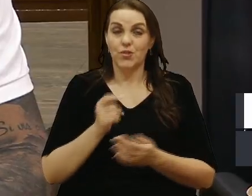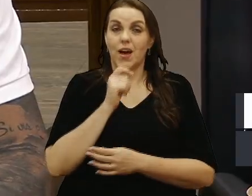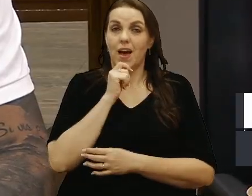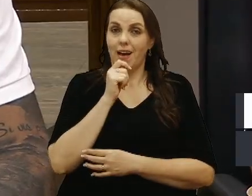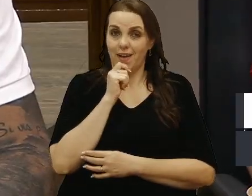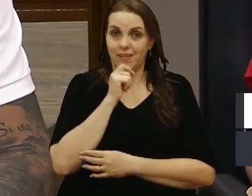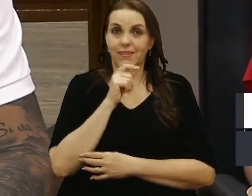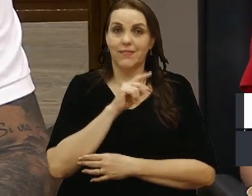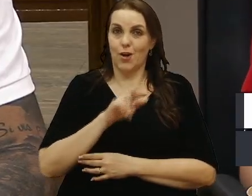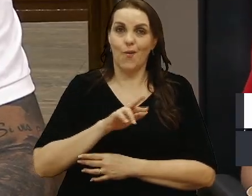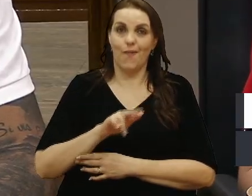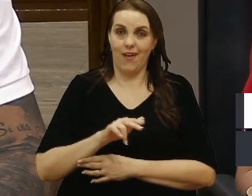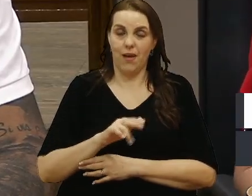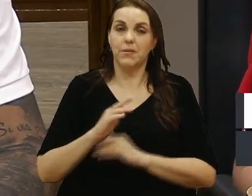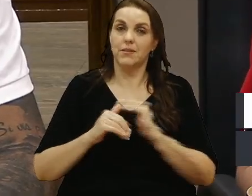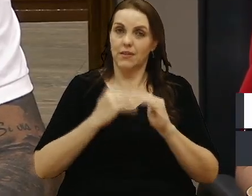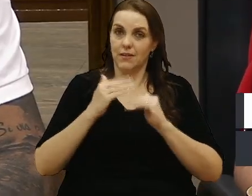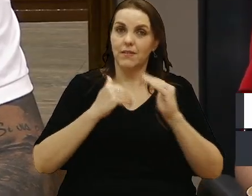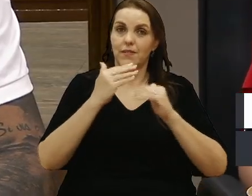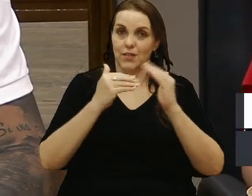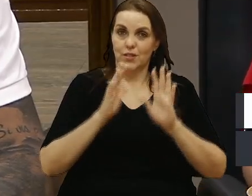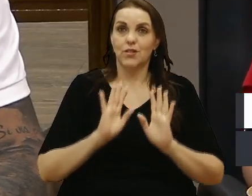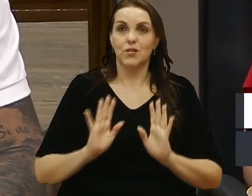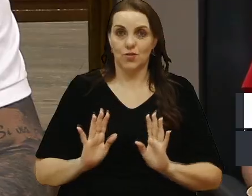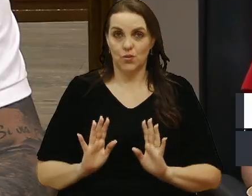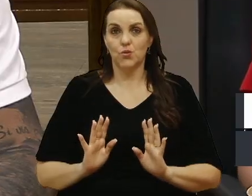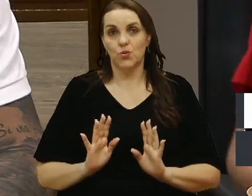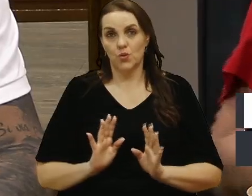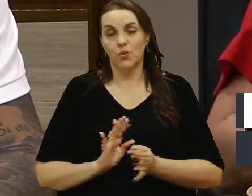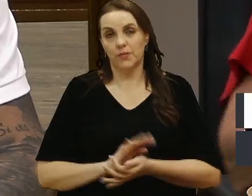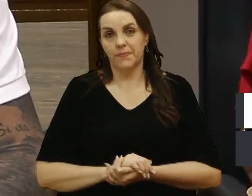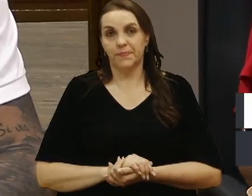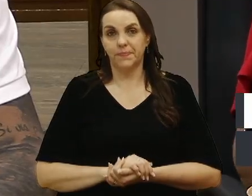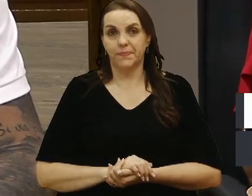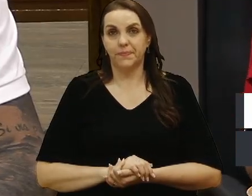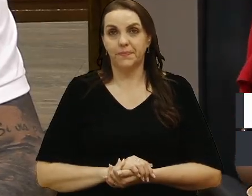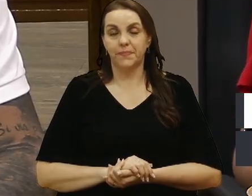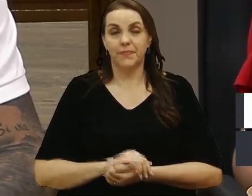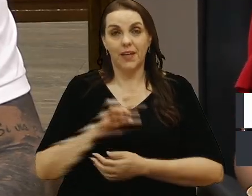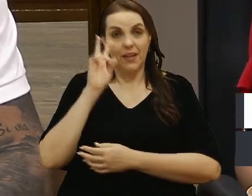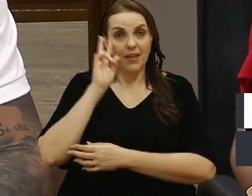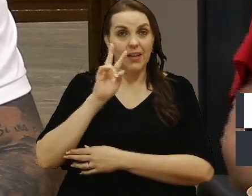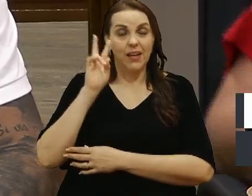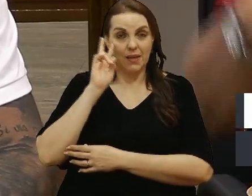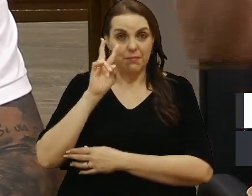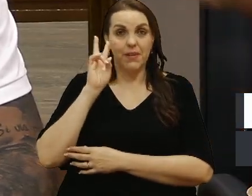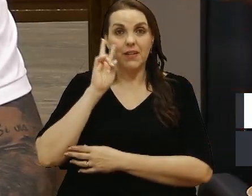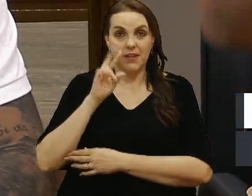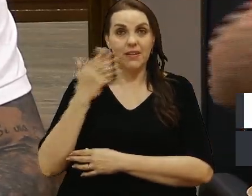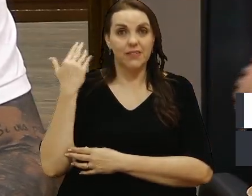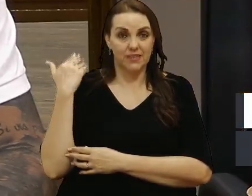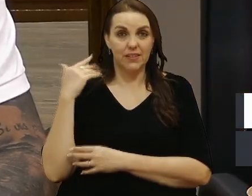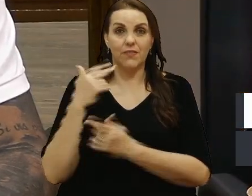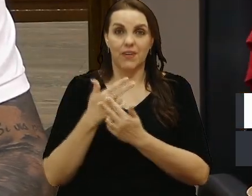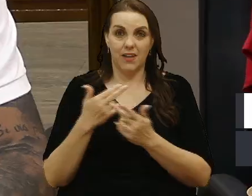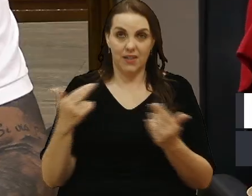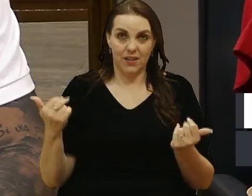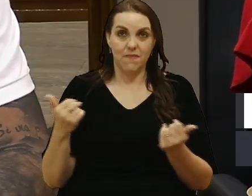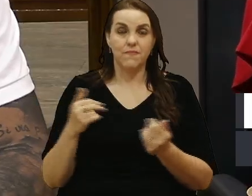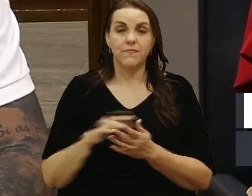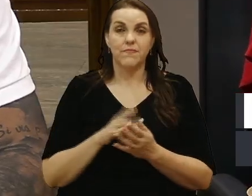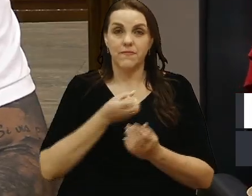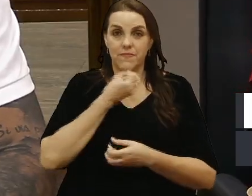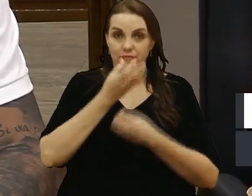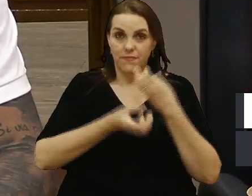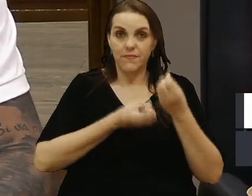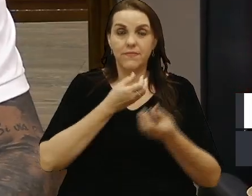gente, mas já avançou bastante. Então, essas lembranças e várias outras, o seu depoimento, vereadora